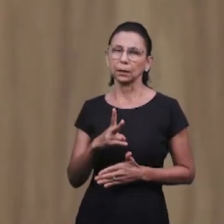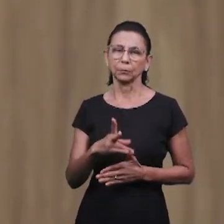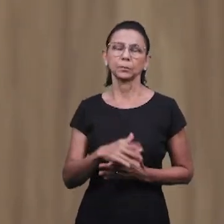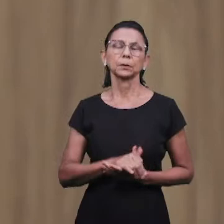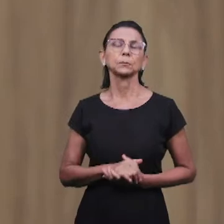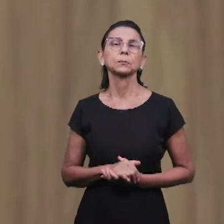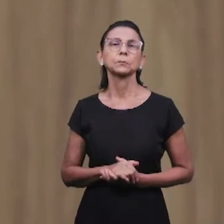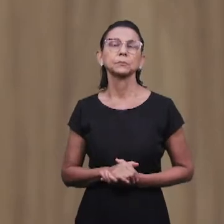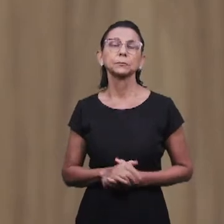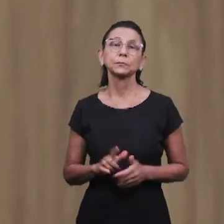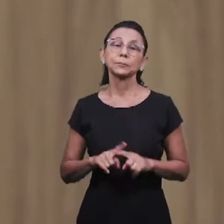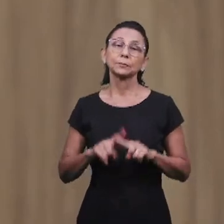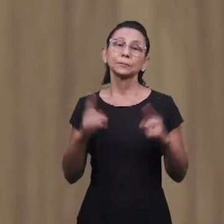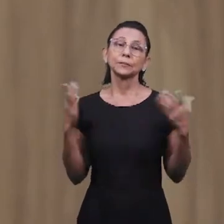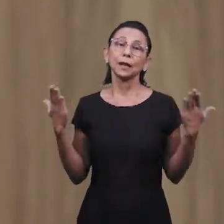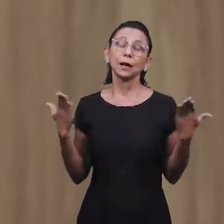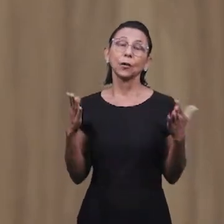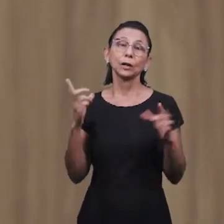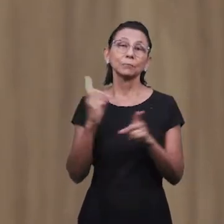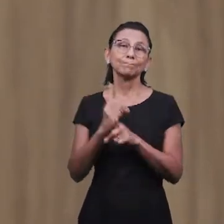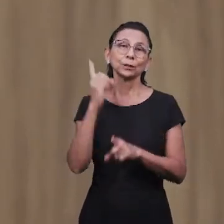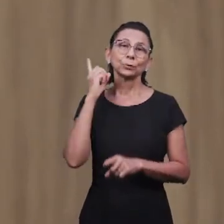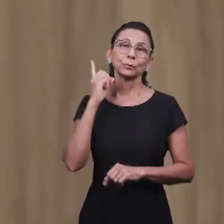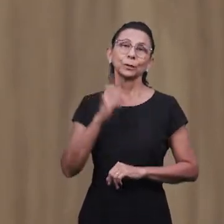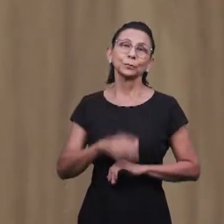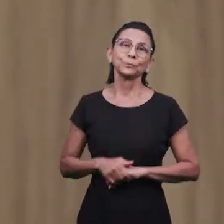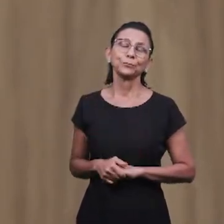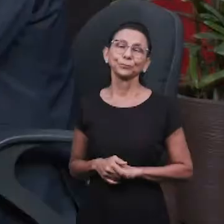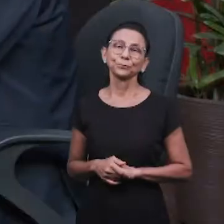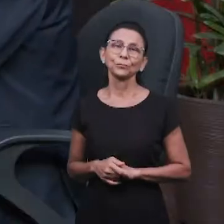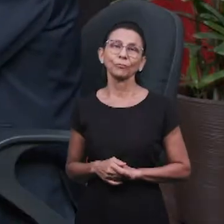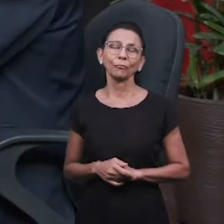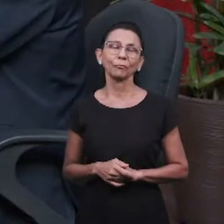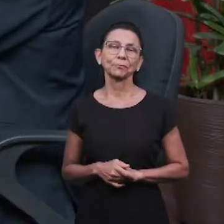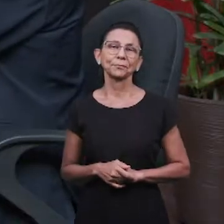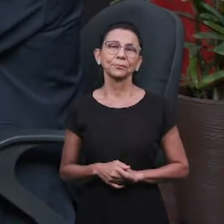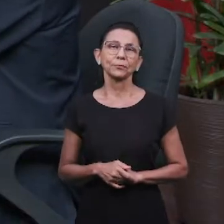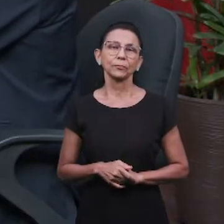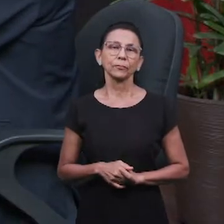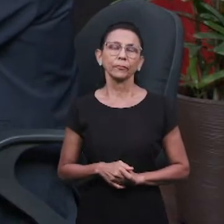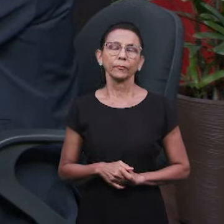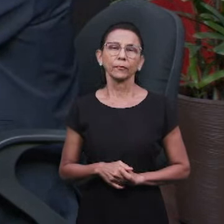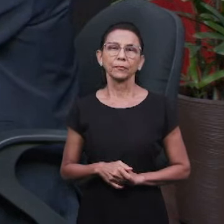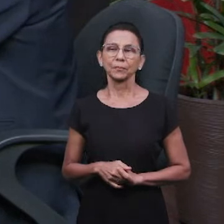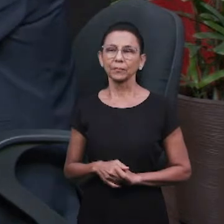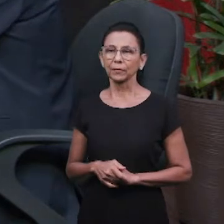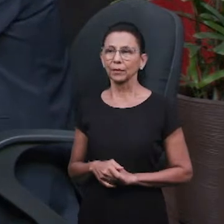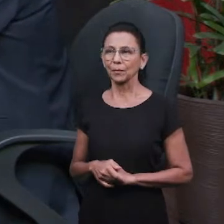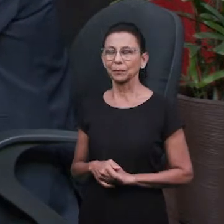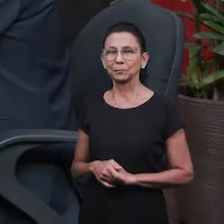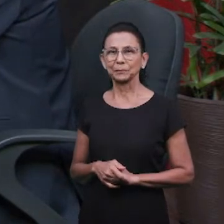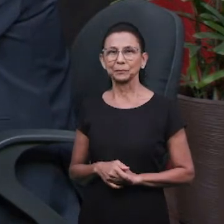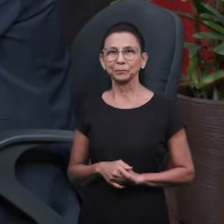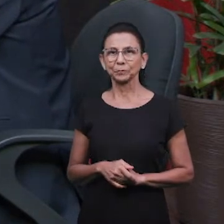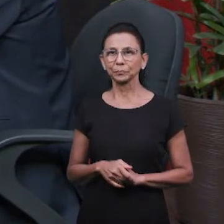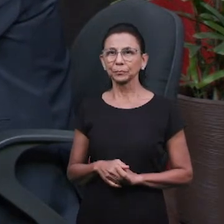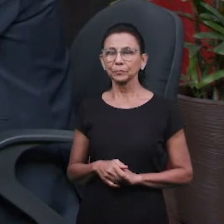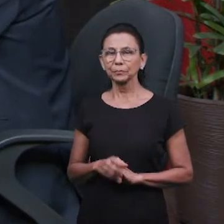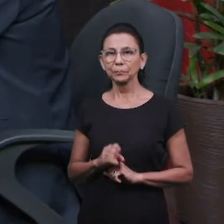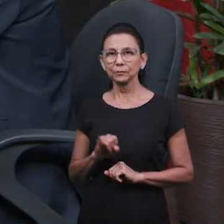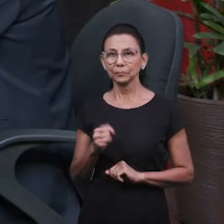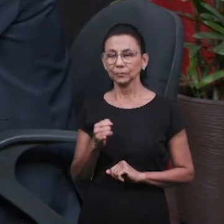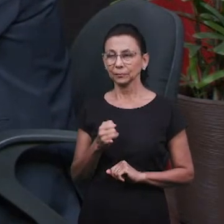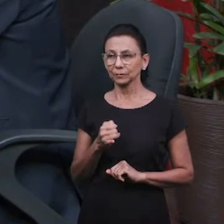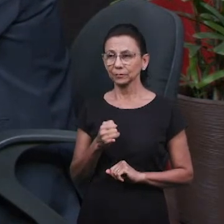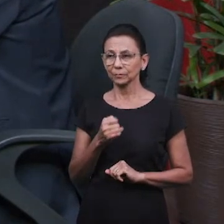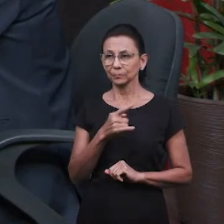condição de autista, porém agora que ele foi diagnosticado. Muito bem. Ô, Luiz, aproveitando que a Jéssica usou a expressão